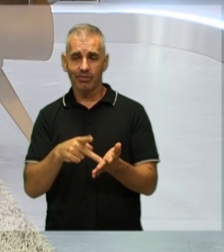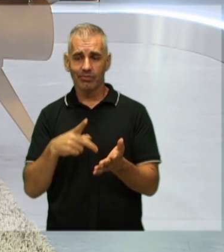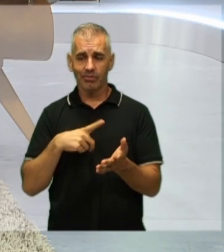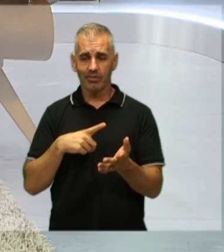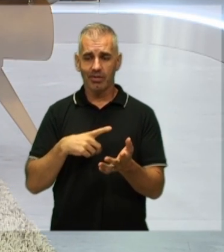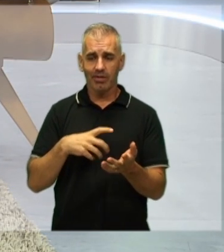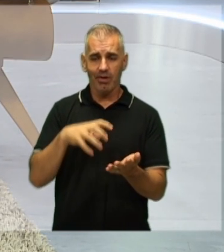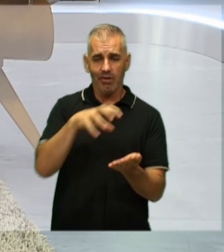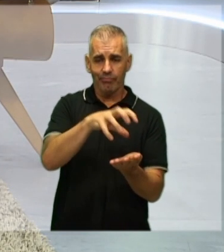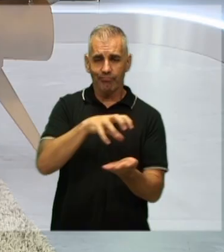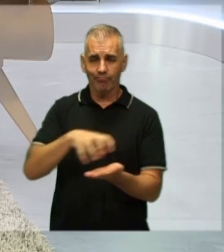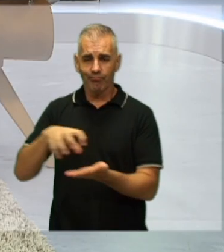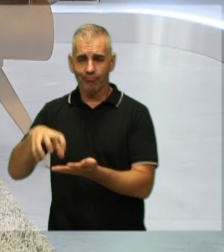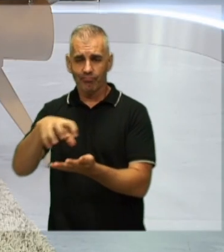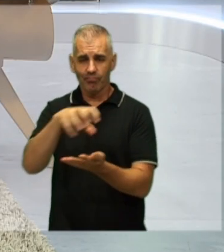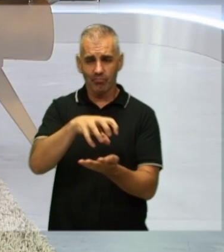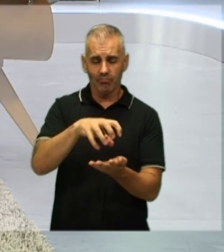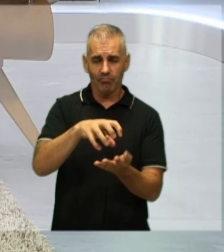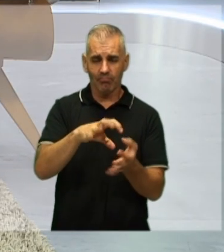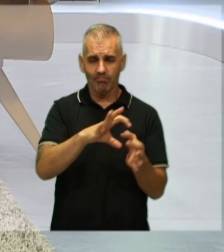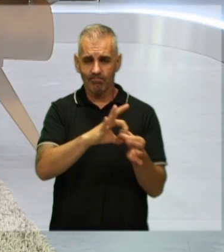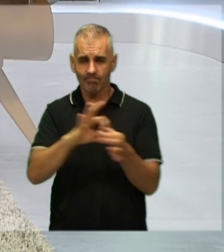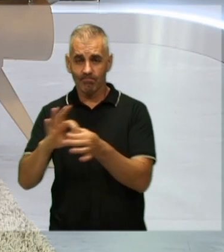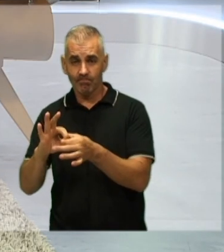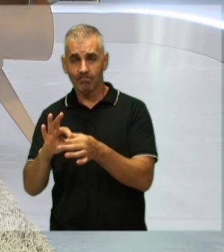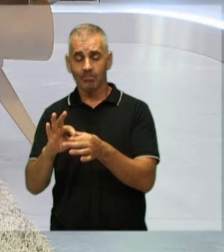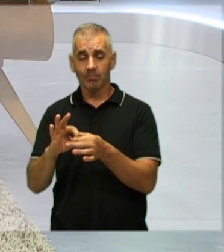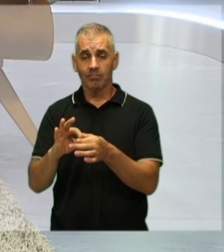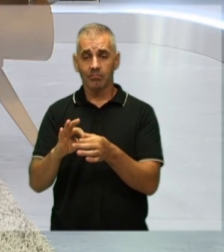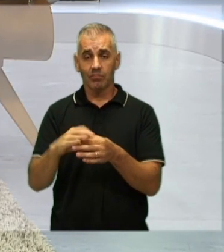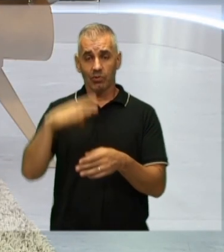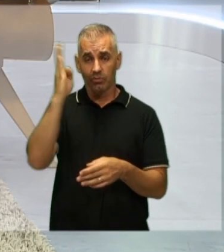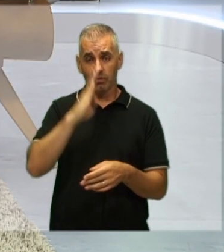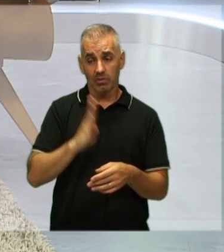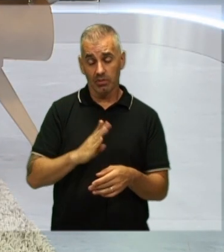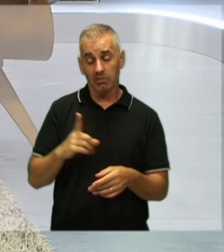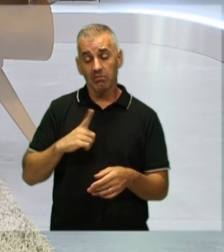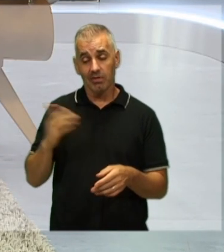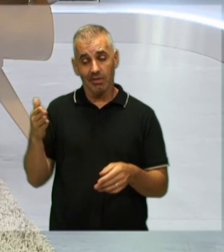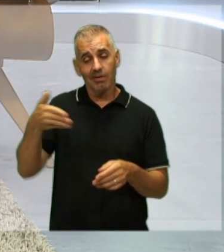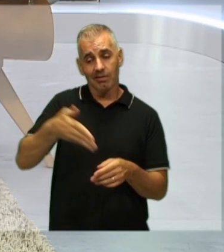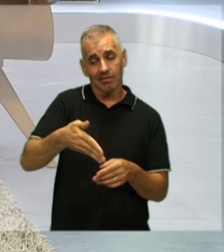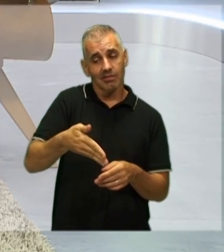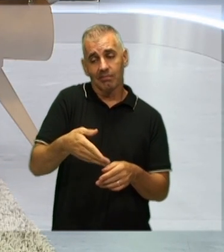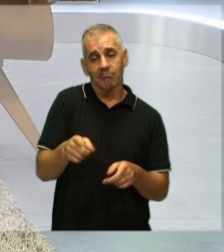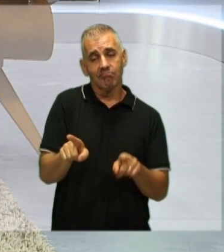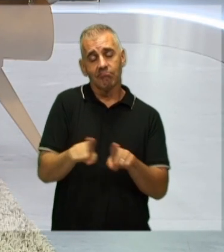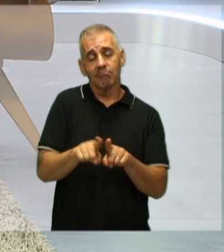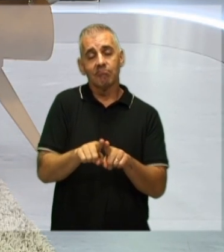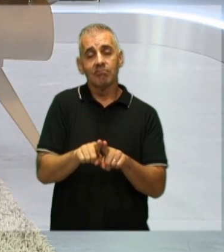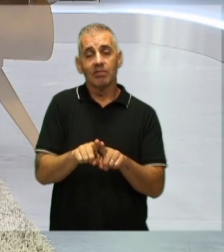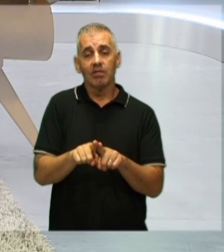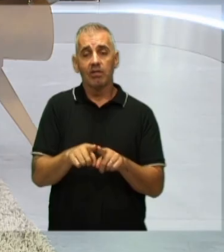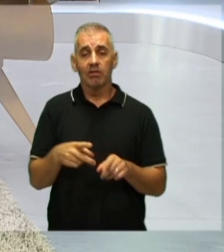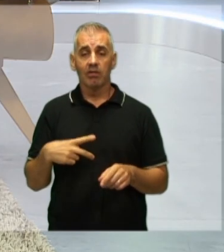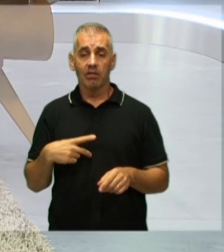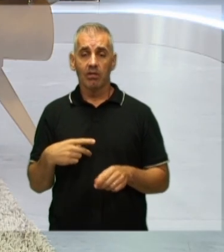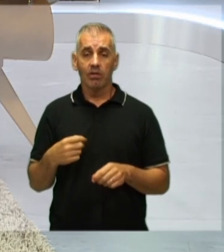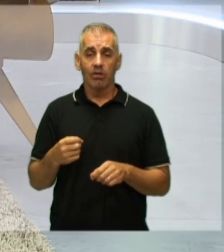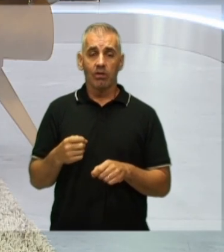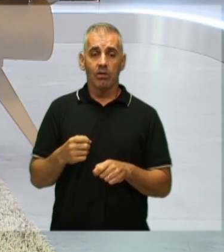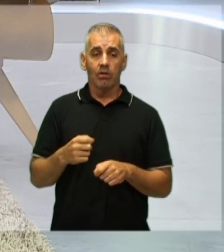tua pergunta, que são as articulações que estão acontecendo lá, vai repercutir aqui, é fato. Mas o governador Jorginho